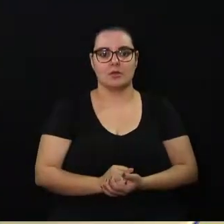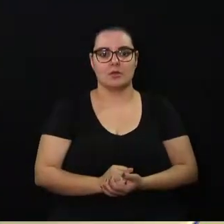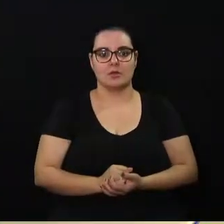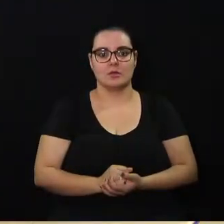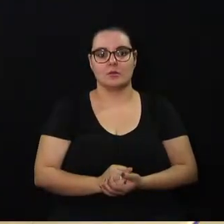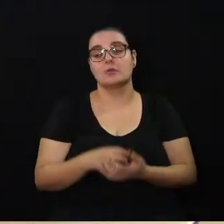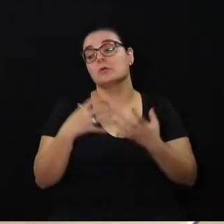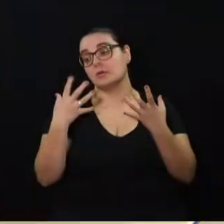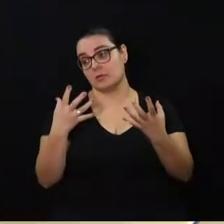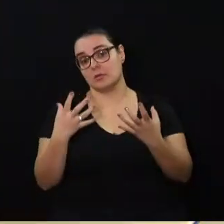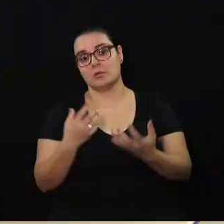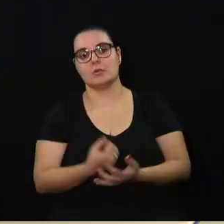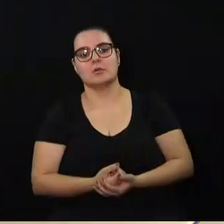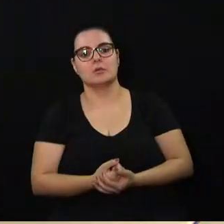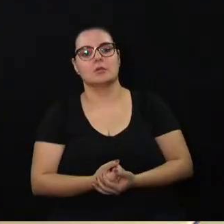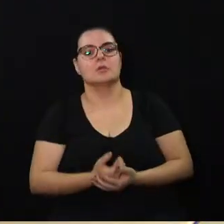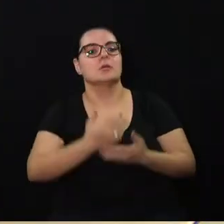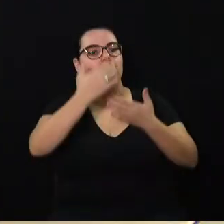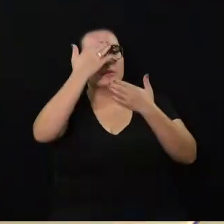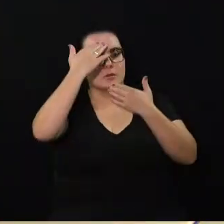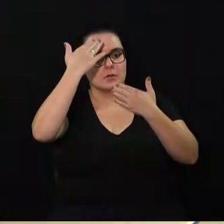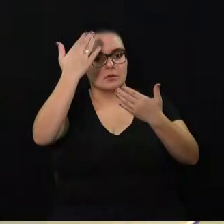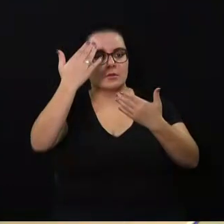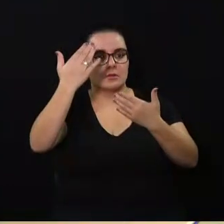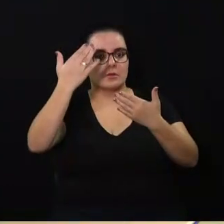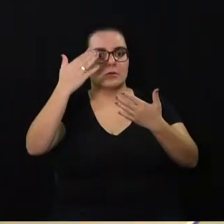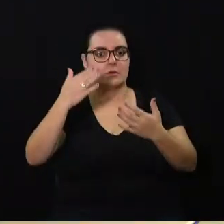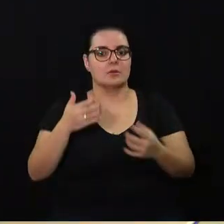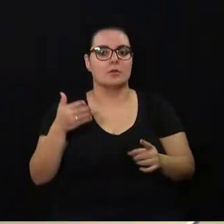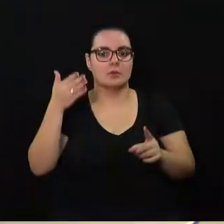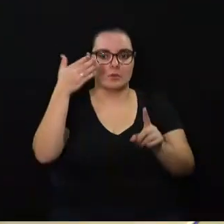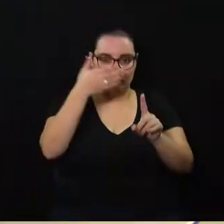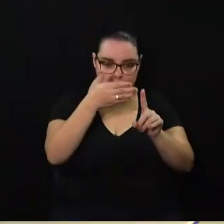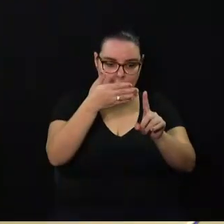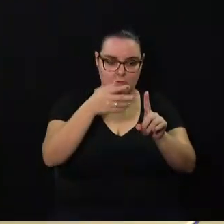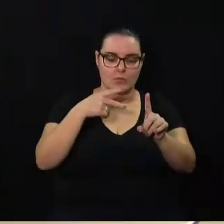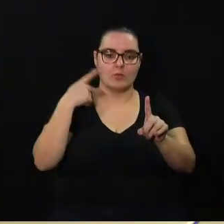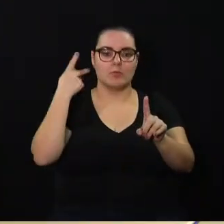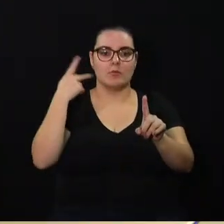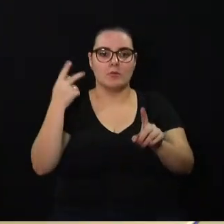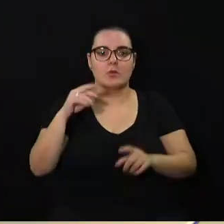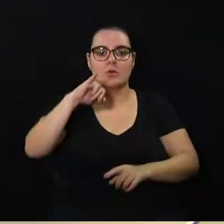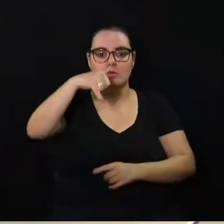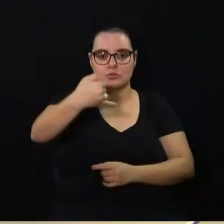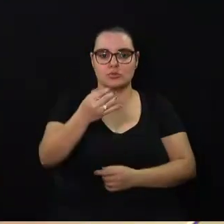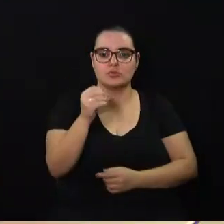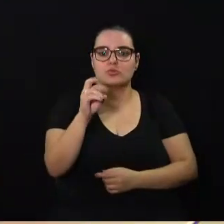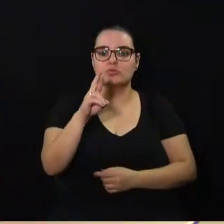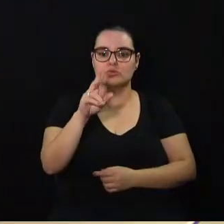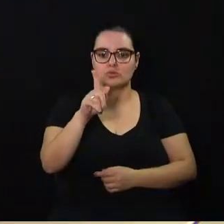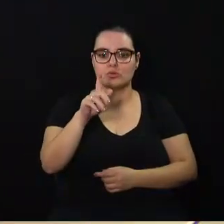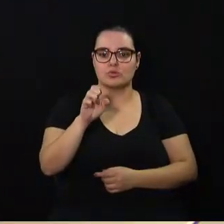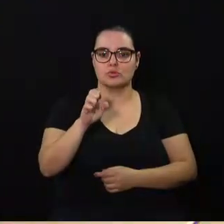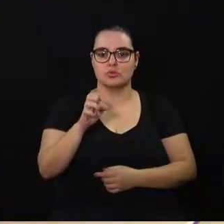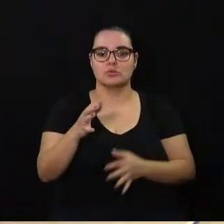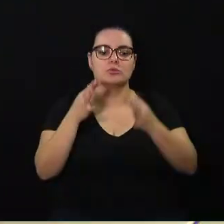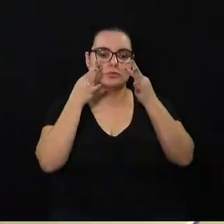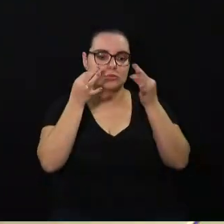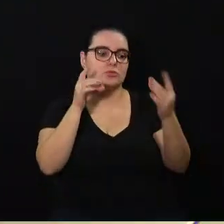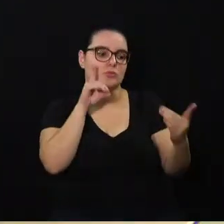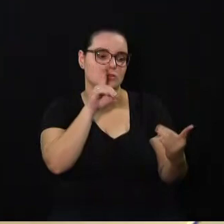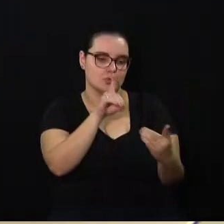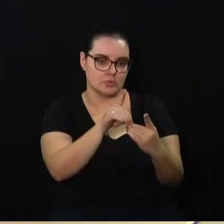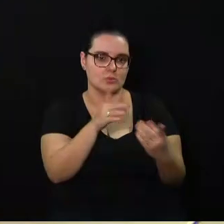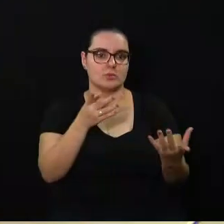só gostaria o último lugar agradecer principalmente ao vereador jorge que nos ouviu é difícil